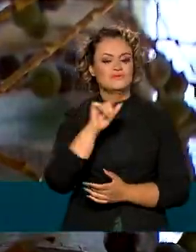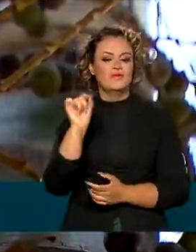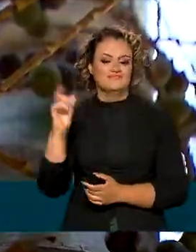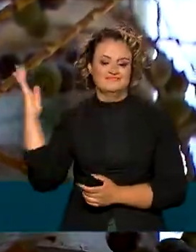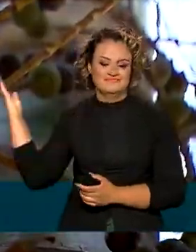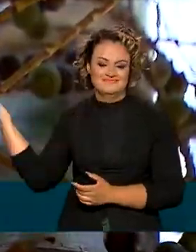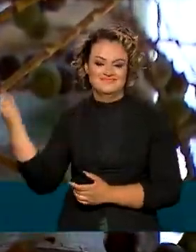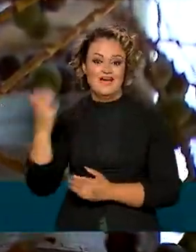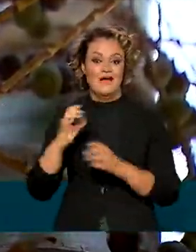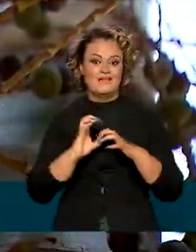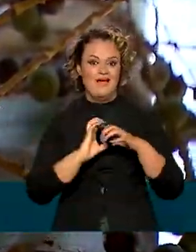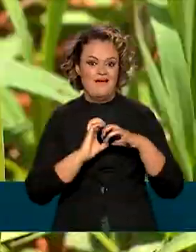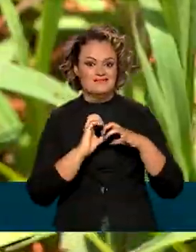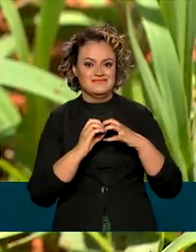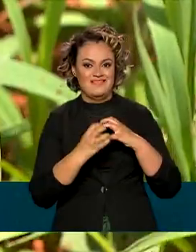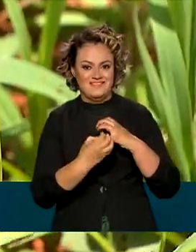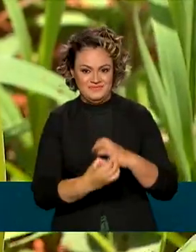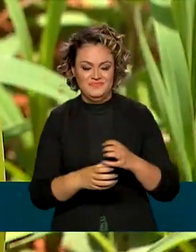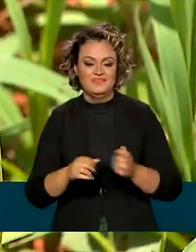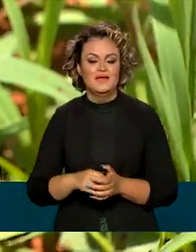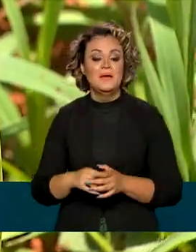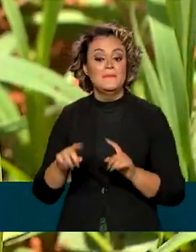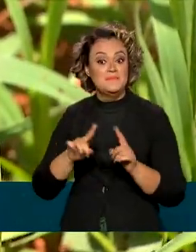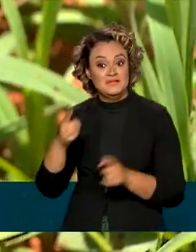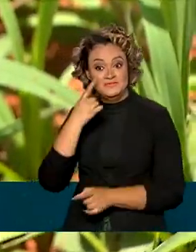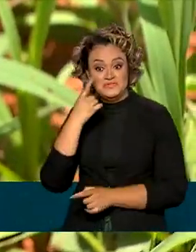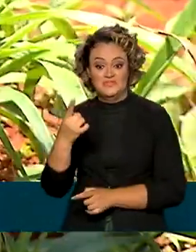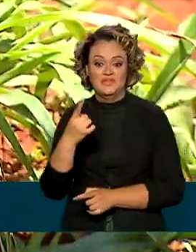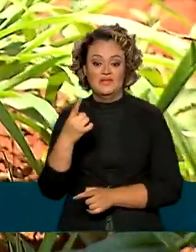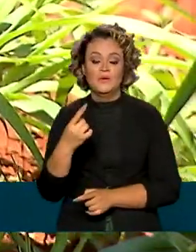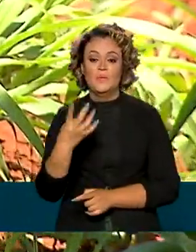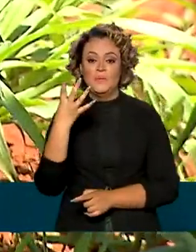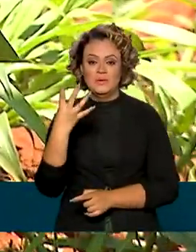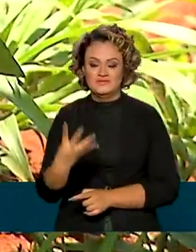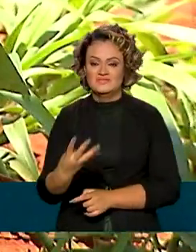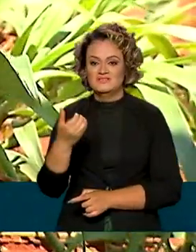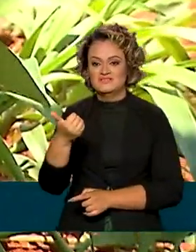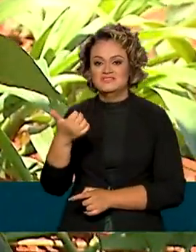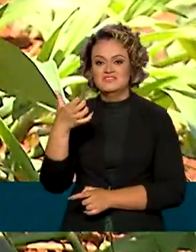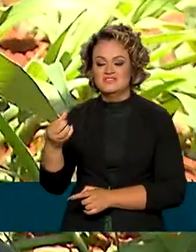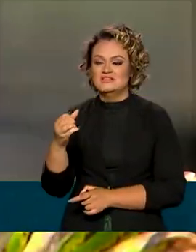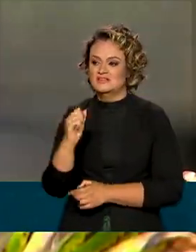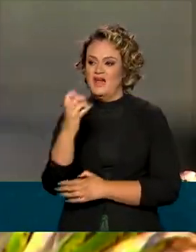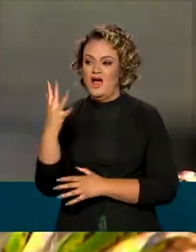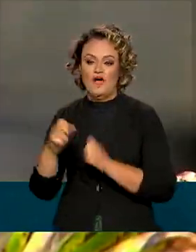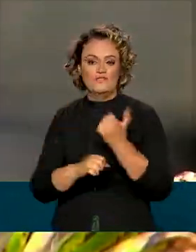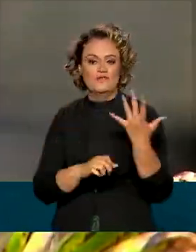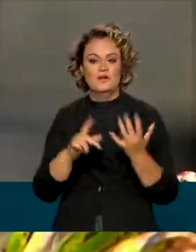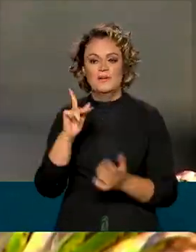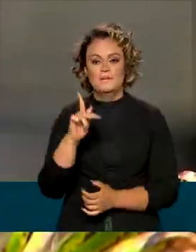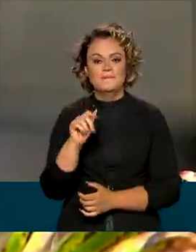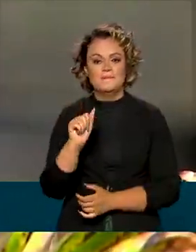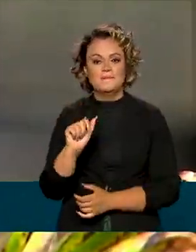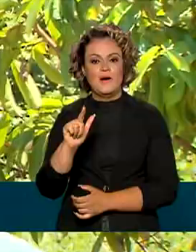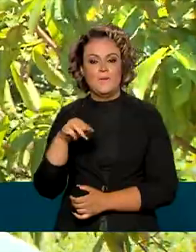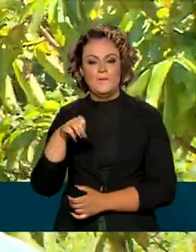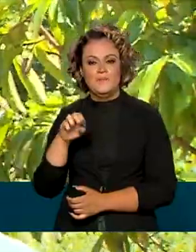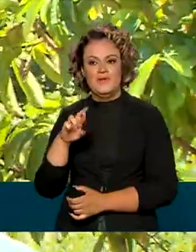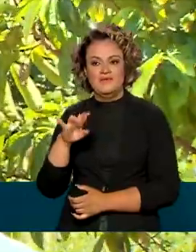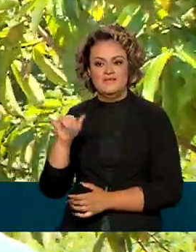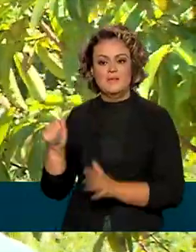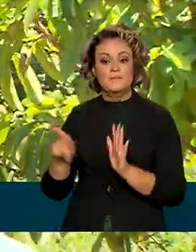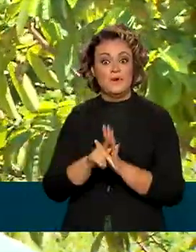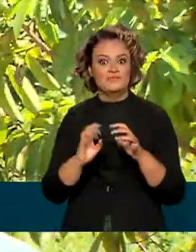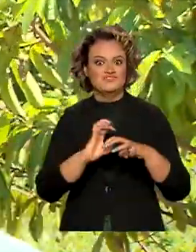na região amazônica. Já é possível ver as 416 palmeiras do açaí crescendo. A